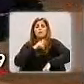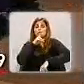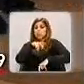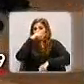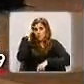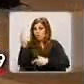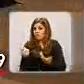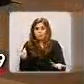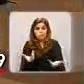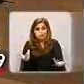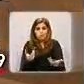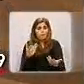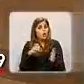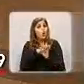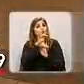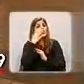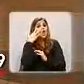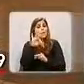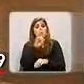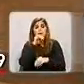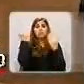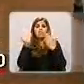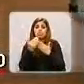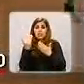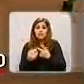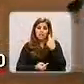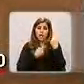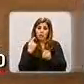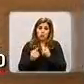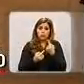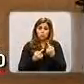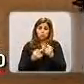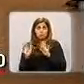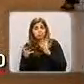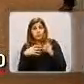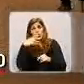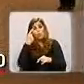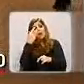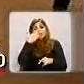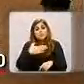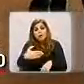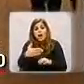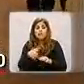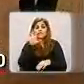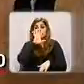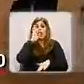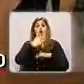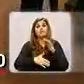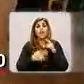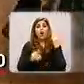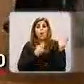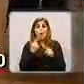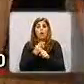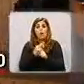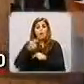condições normais, certamente por alguns dias, ou alguns dias será tipicamente uma semana, mas se acontecer alguma coisa